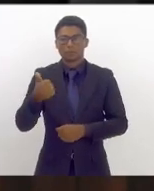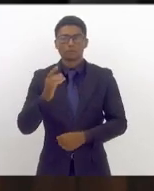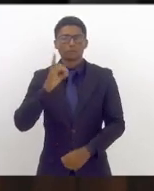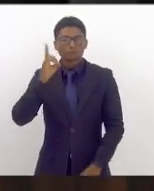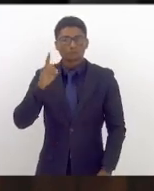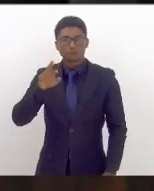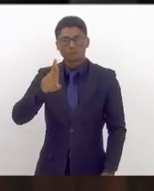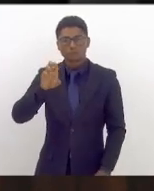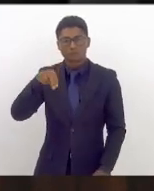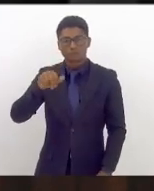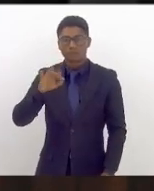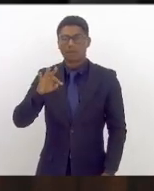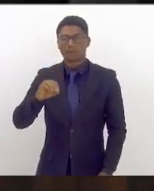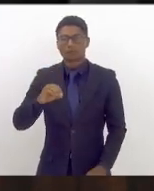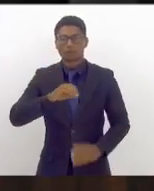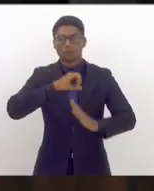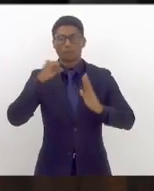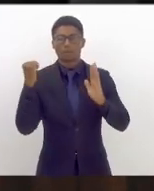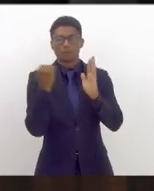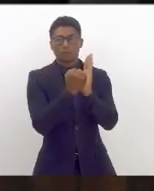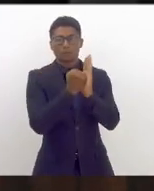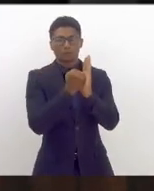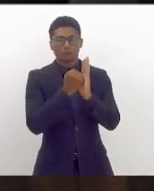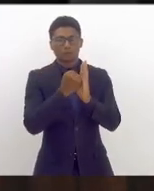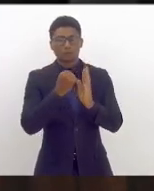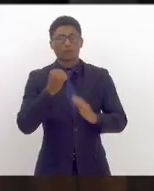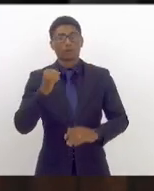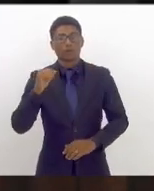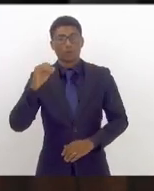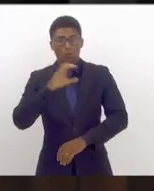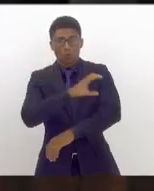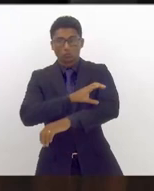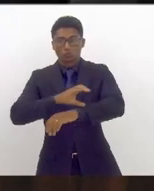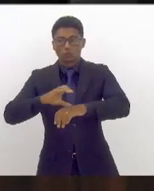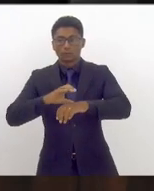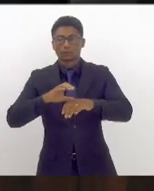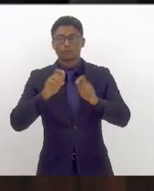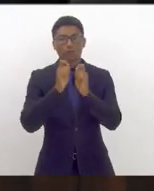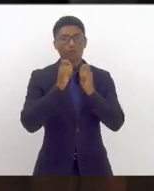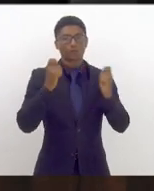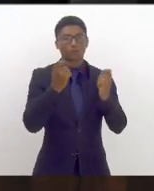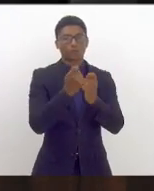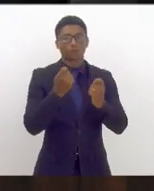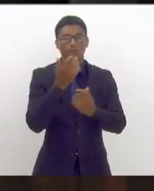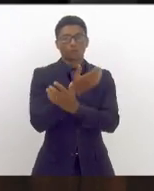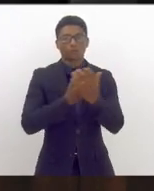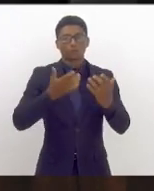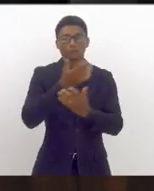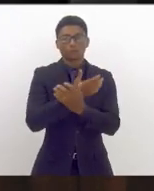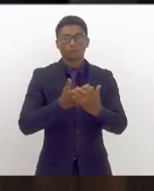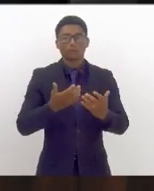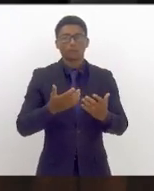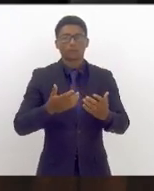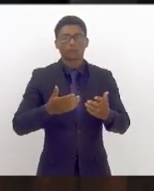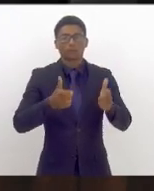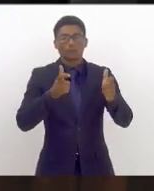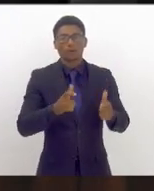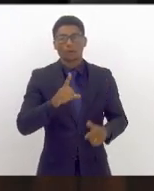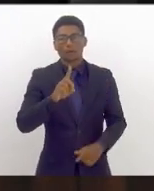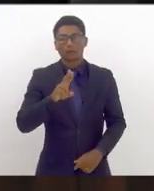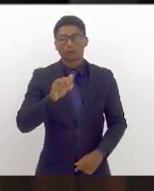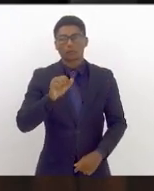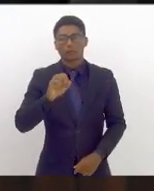Zaca que declara como Patrimônio Histórico cultural e material do Estado do Rio de Janeiro Associação musical Oito de Dezembro sediada no município de Duas Barras